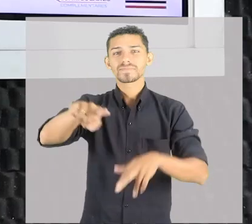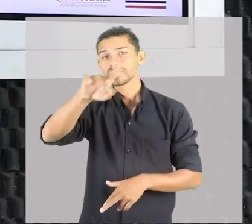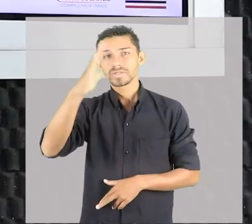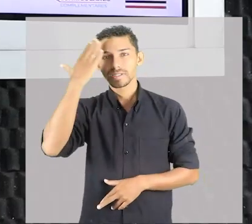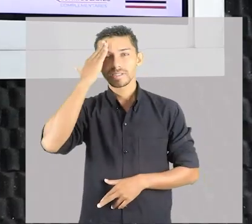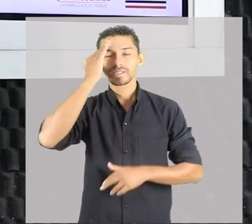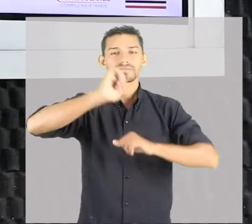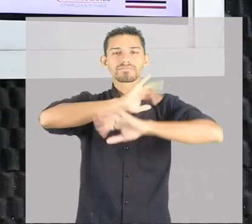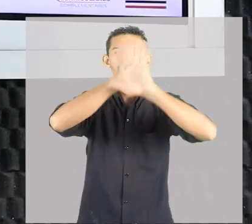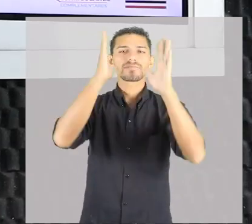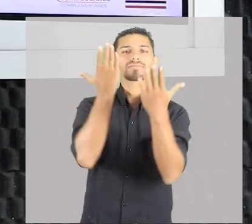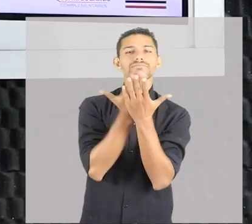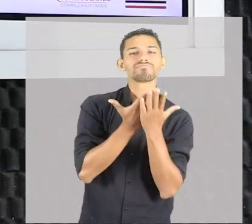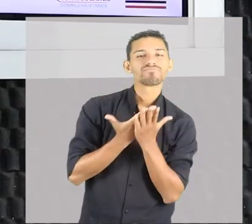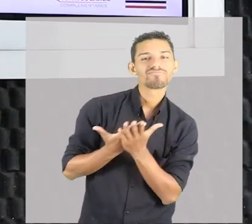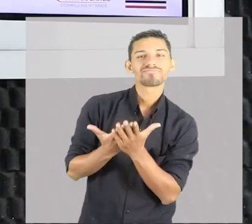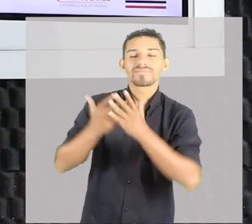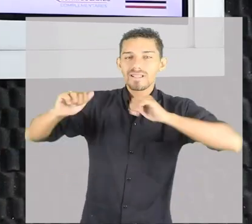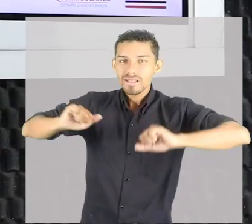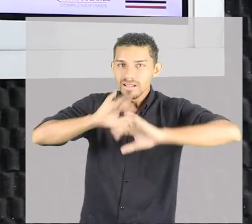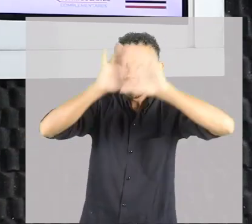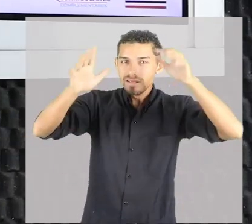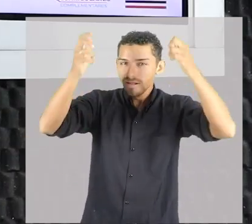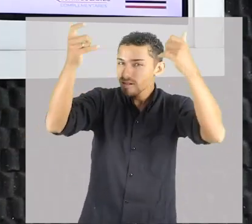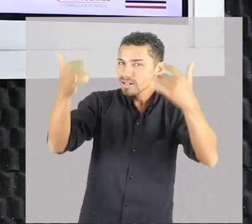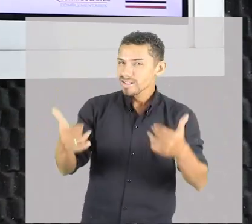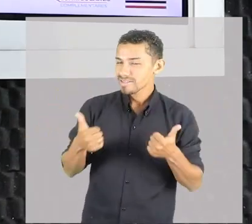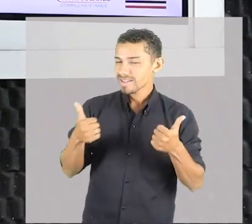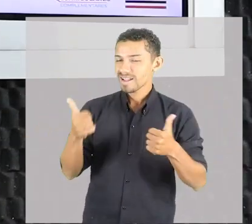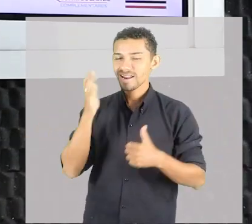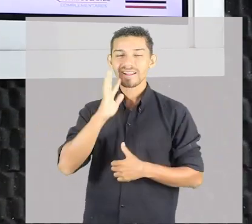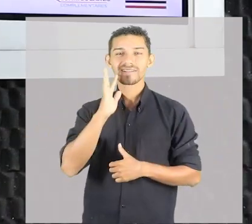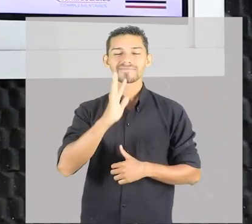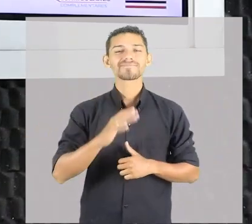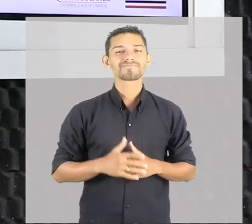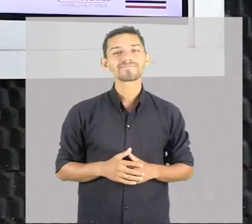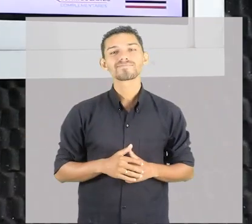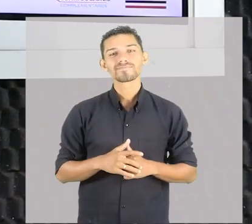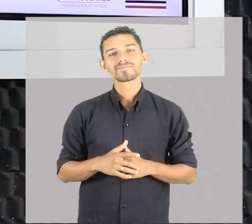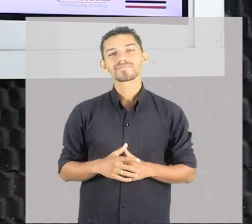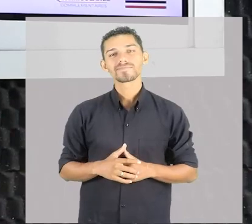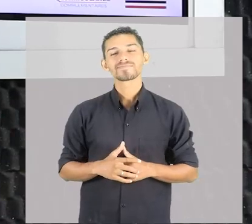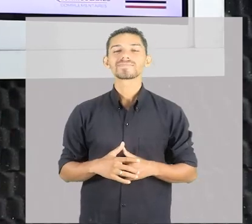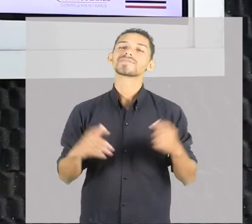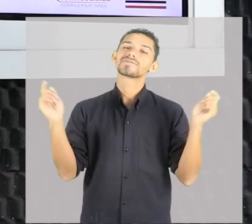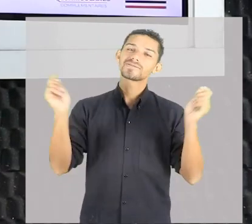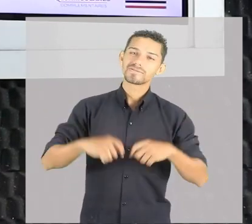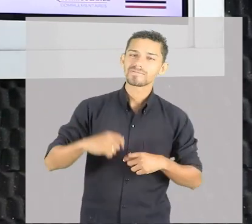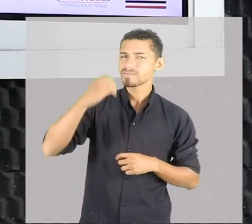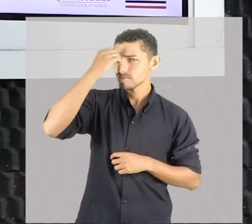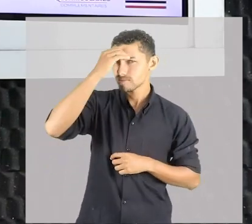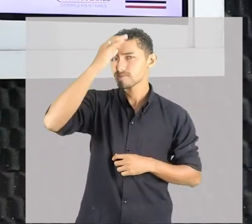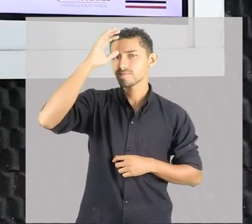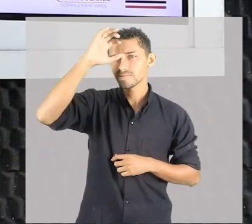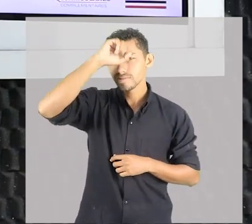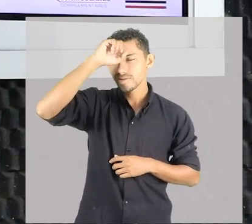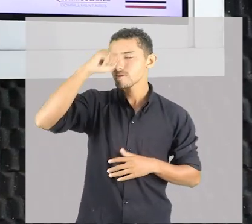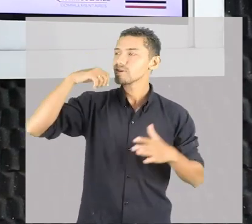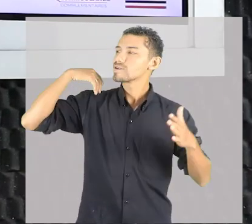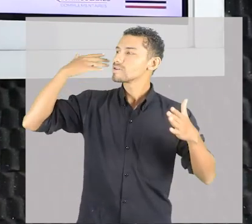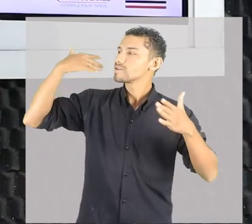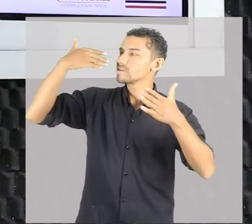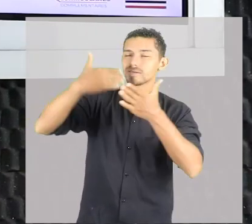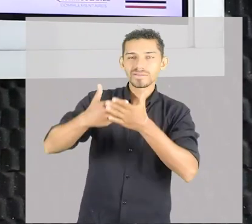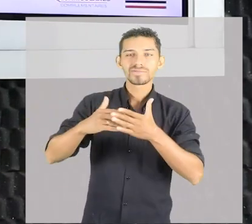aulas esteja para dar uma clareada legal esteja servindo aí para você possa desenvolver todos os seus aprendizados aí um auxílio